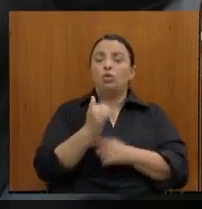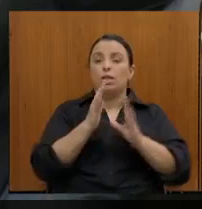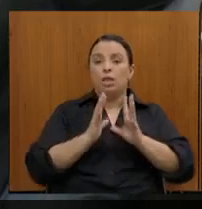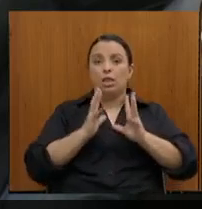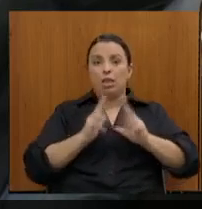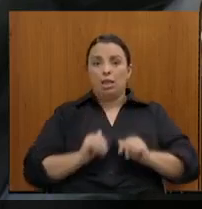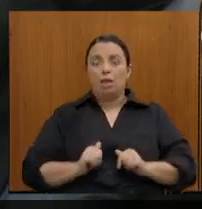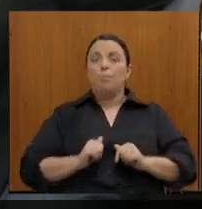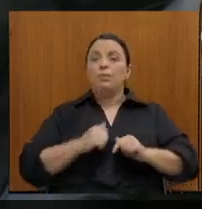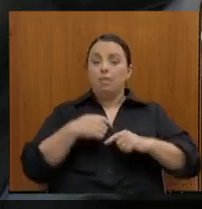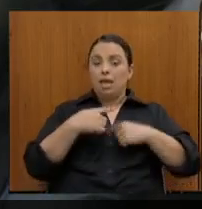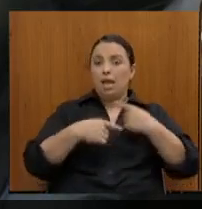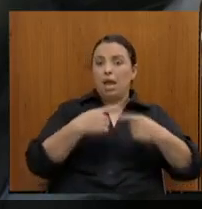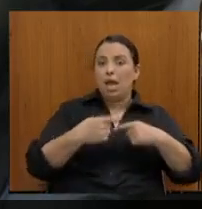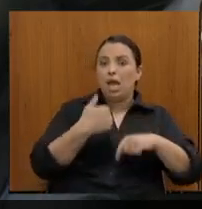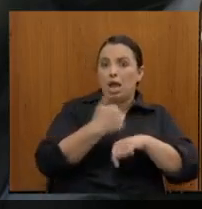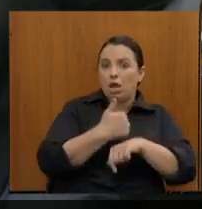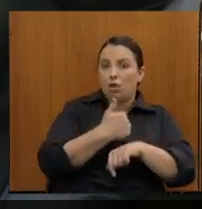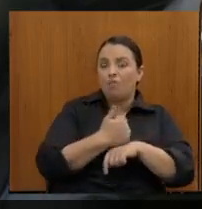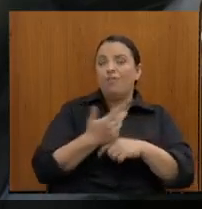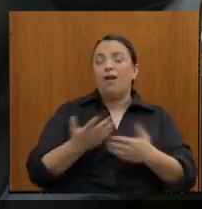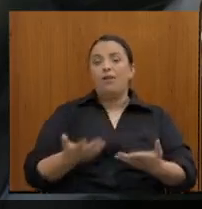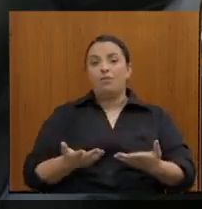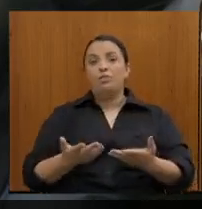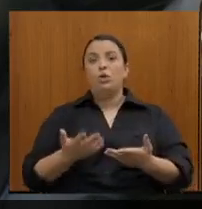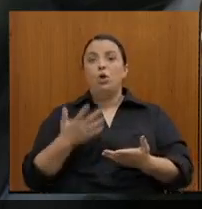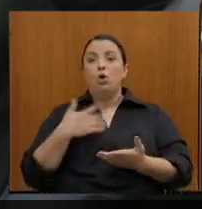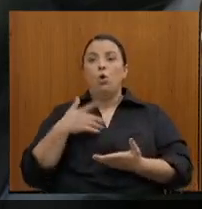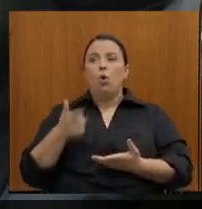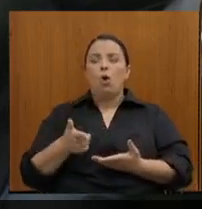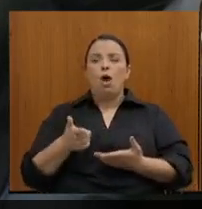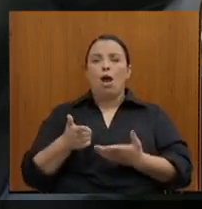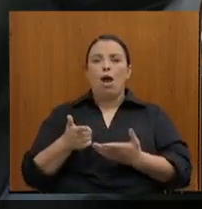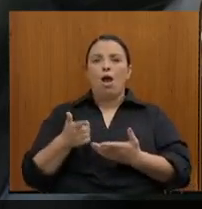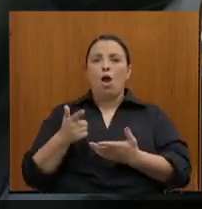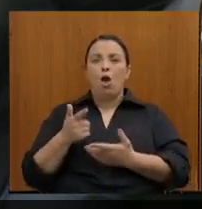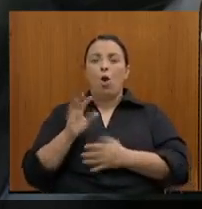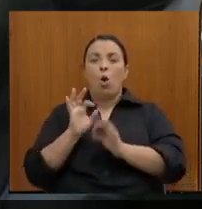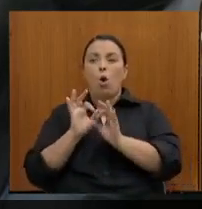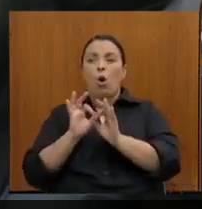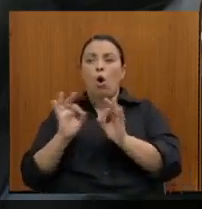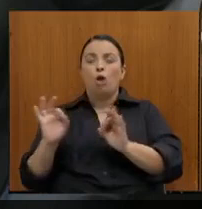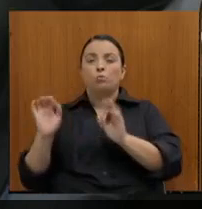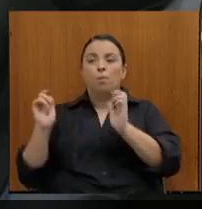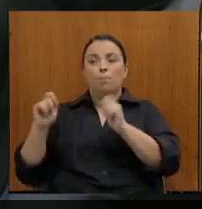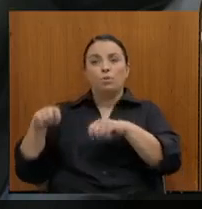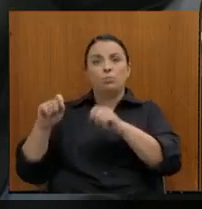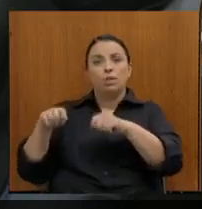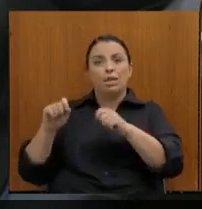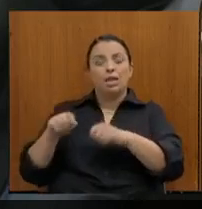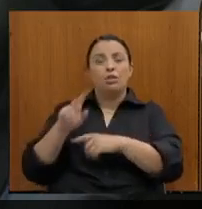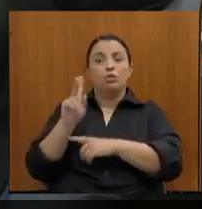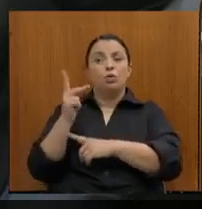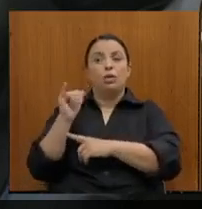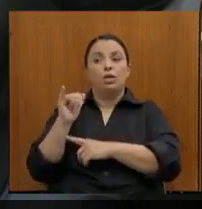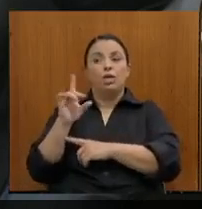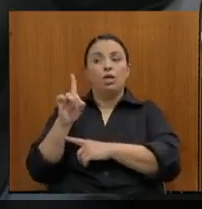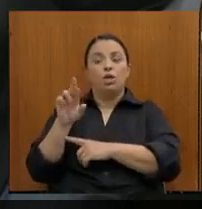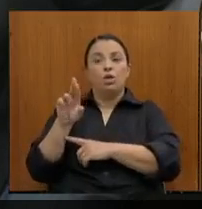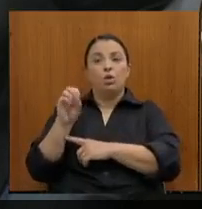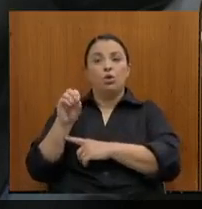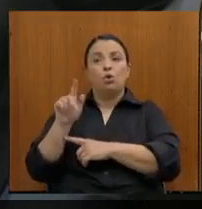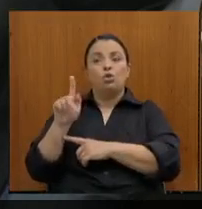renováveis com a versatilidade do hidrogénio há décadas cultuado como